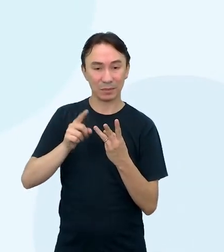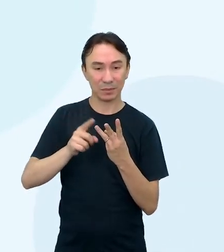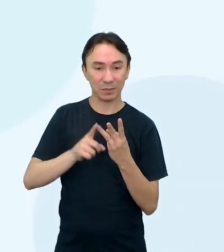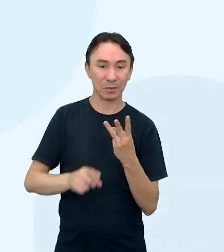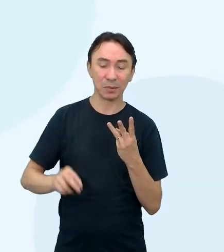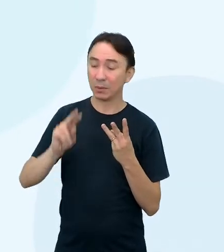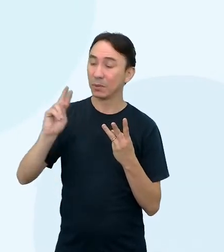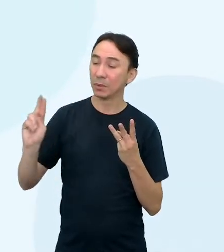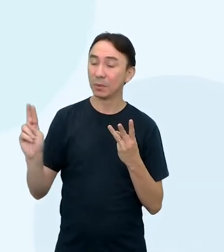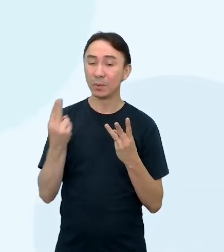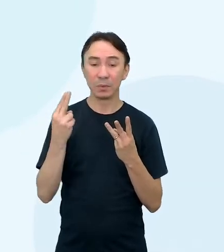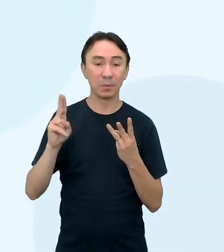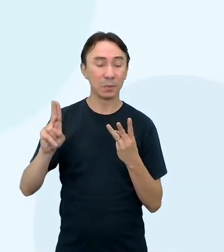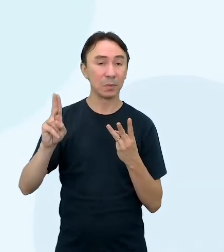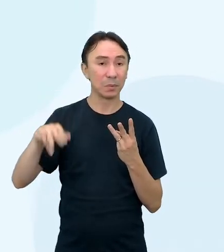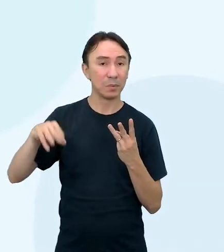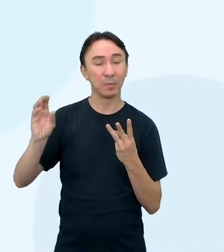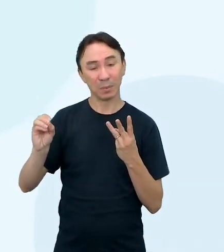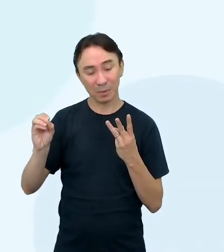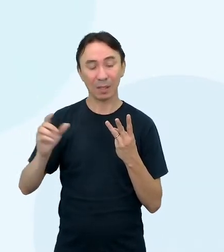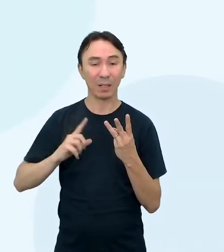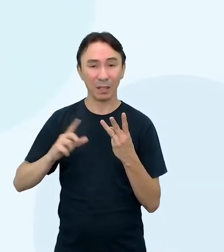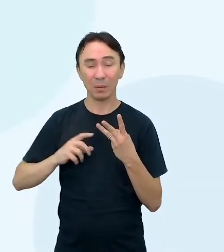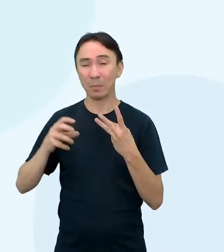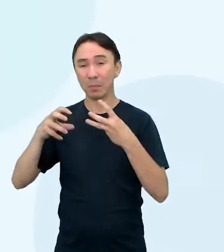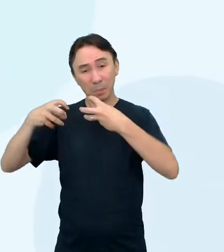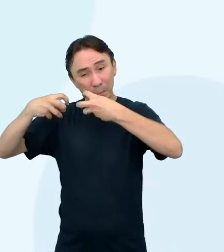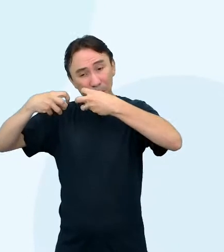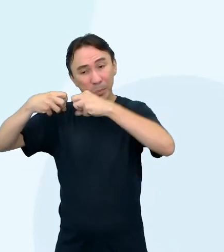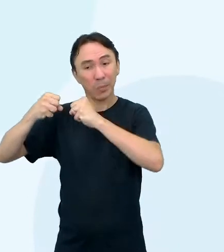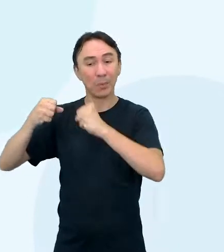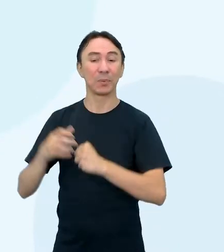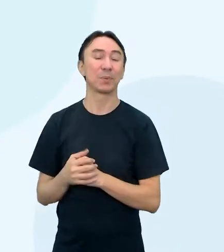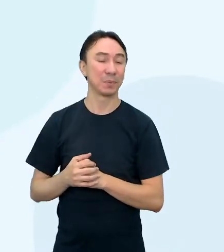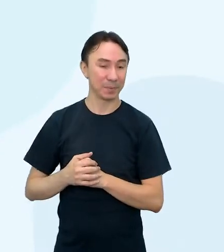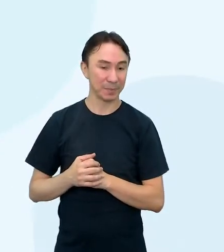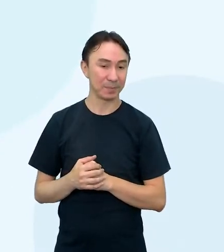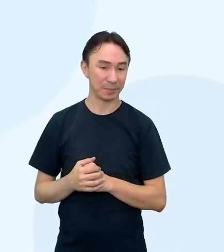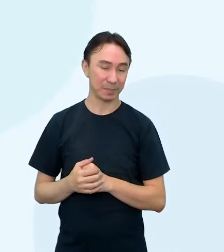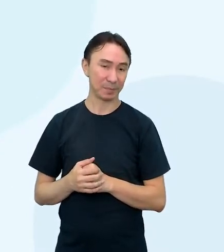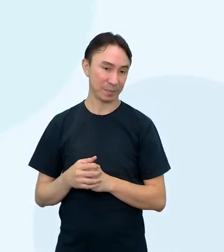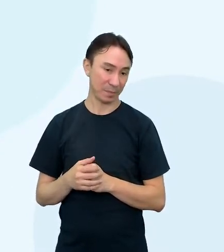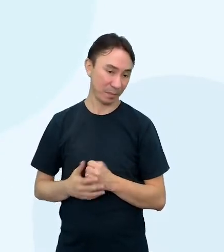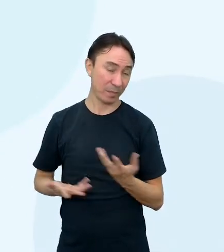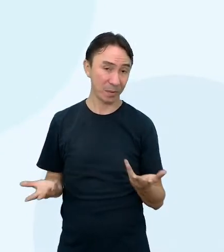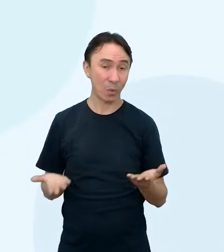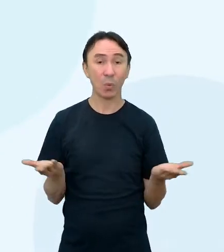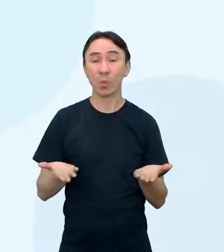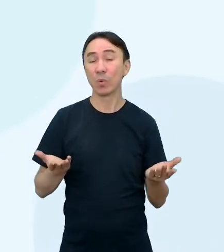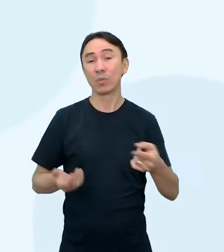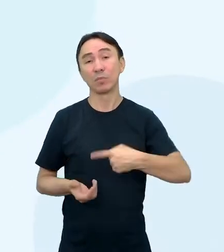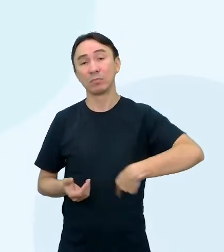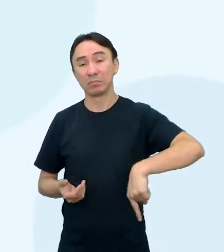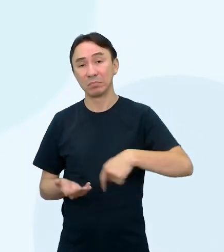tem mais matéria orgânica. E para hoje, para vocês pensarem aí como